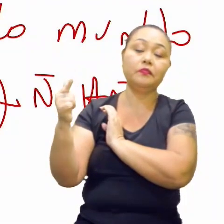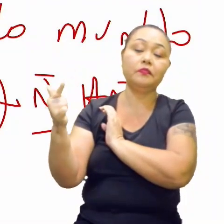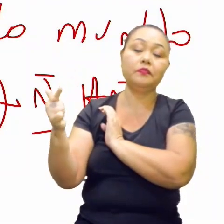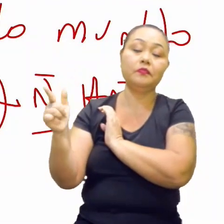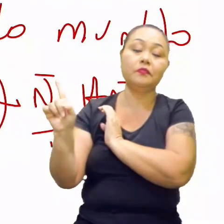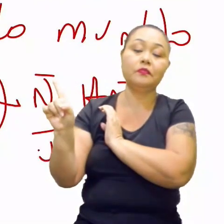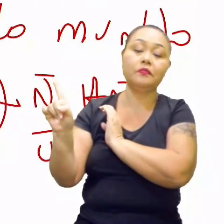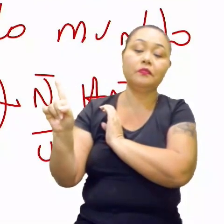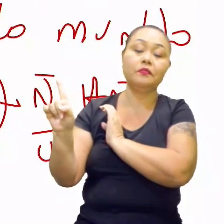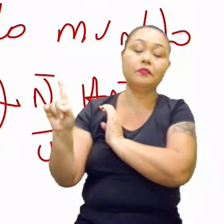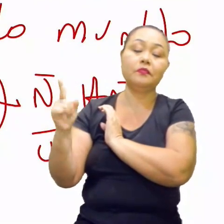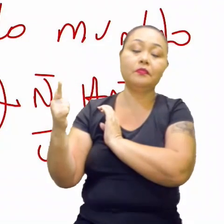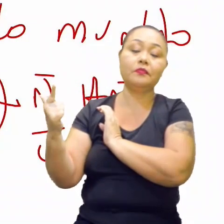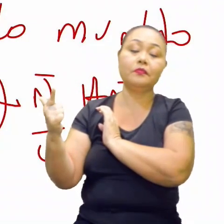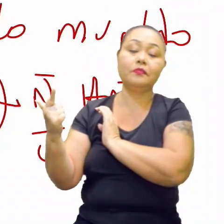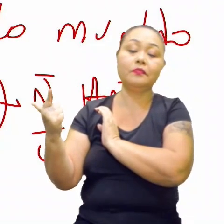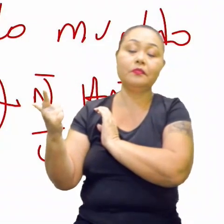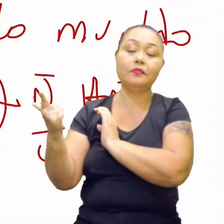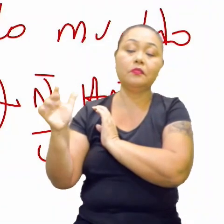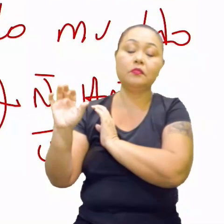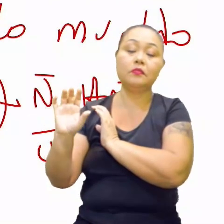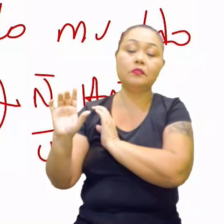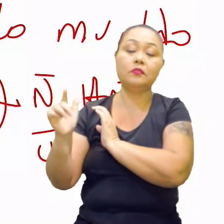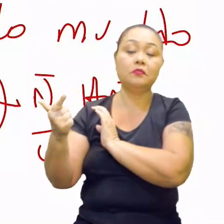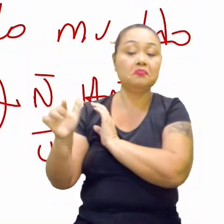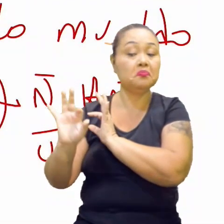há jeito